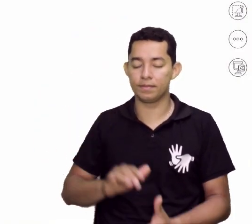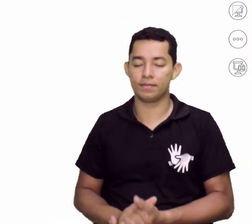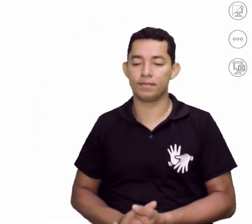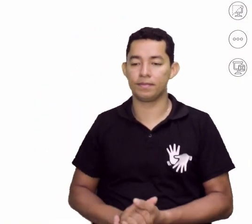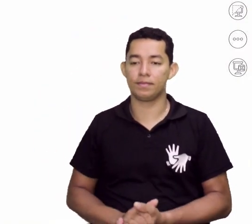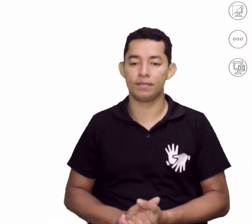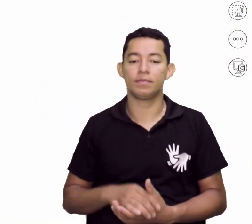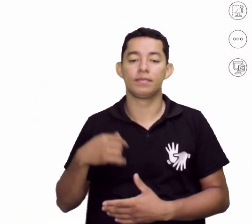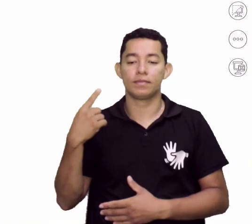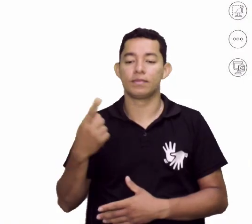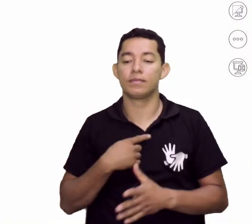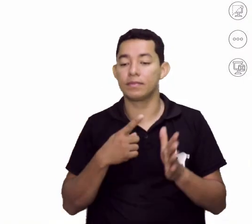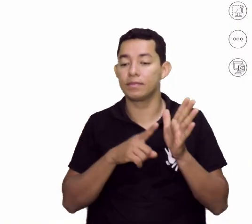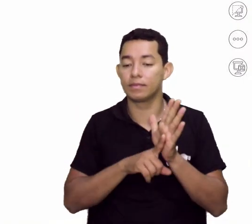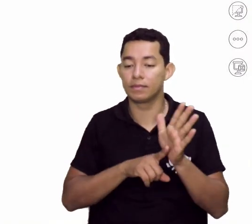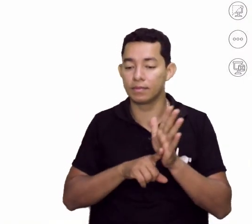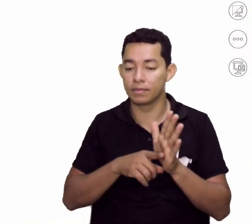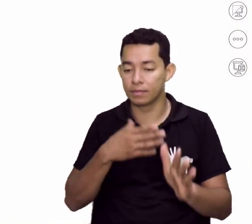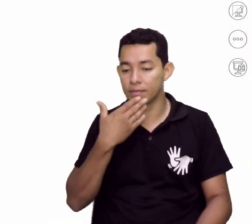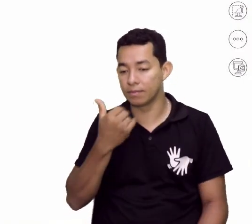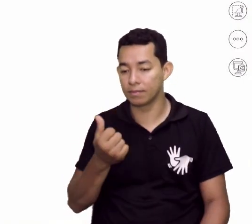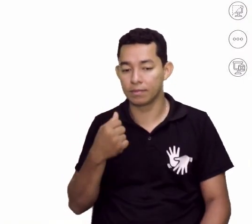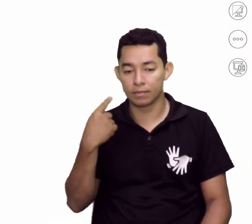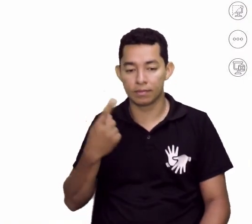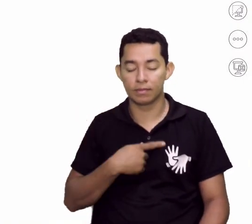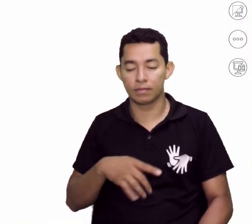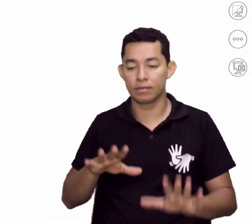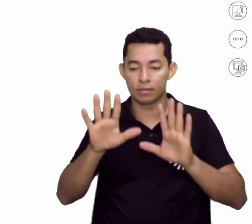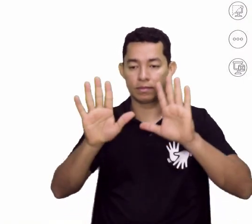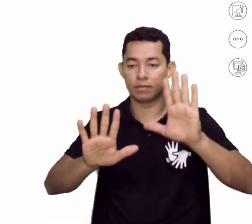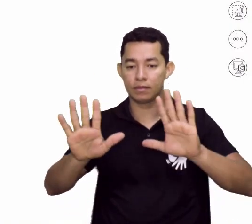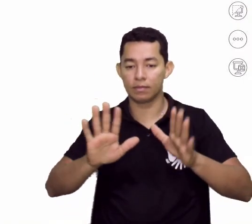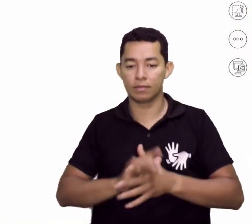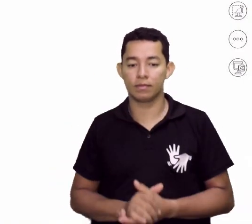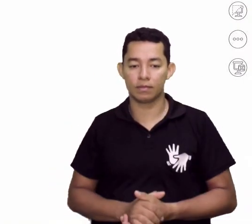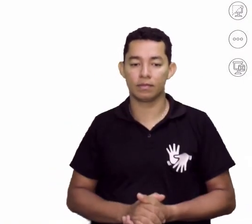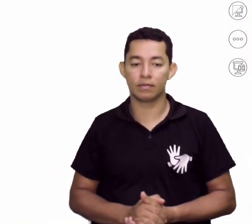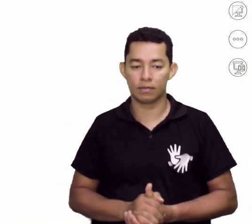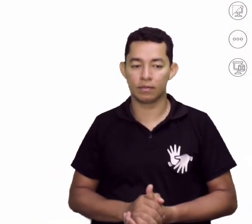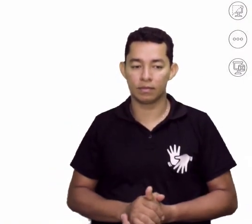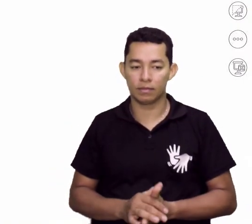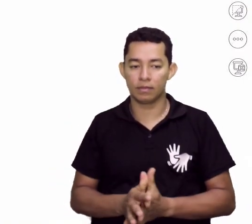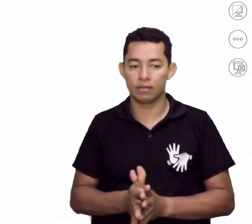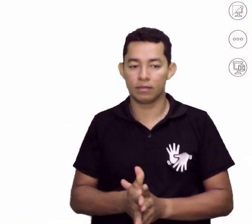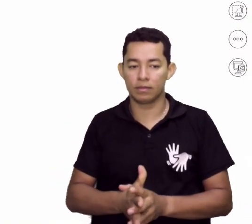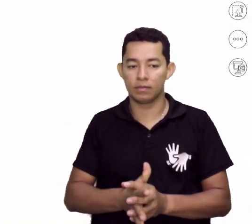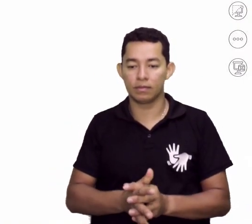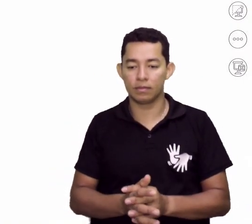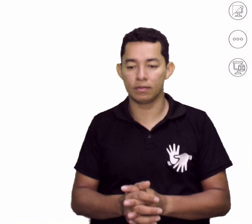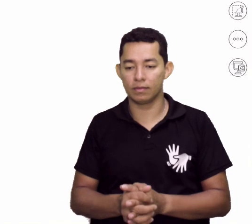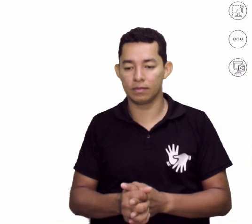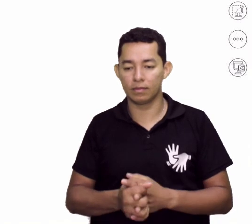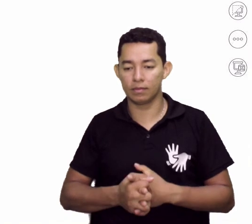Temos que pesquisar melhor sobre o nosso quadro aí, né? Sobre a nossa obra, né?